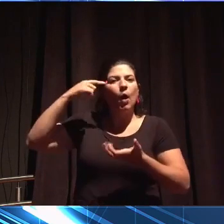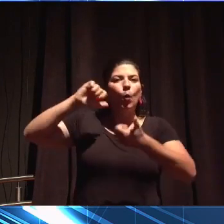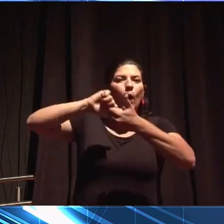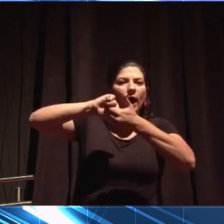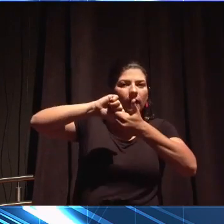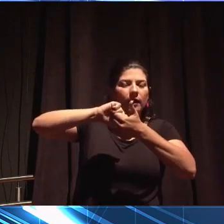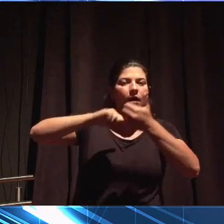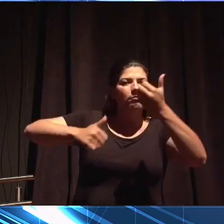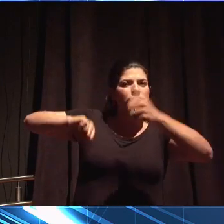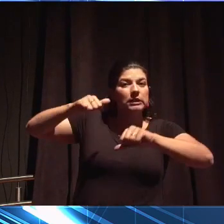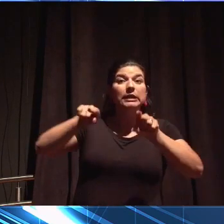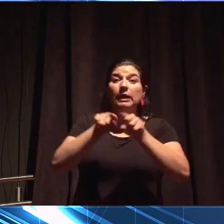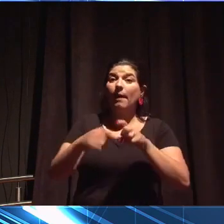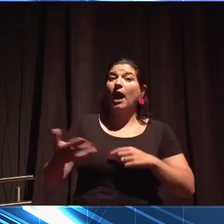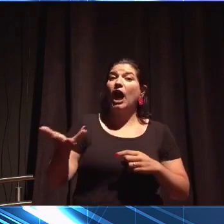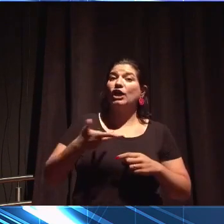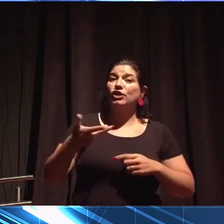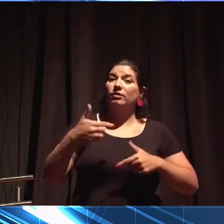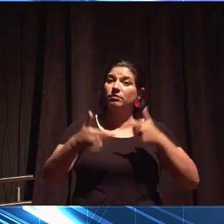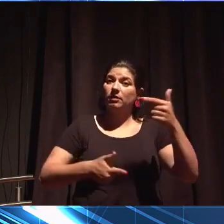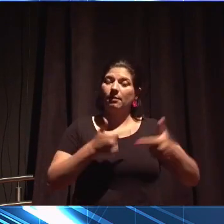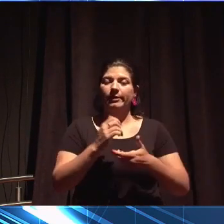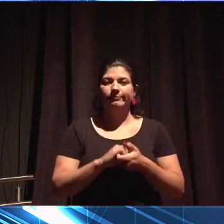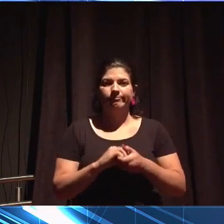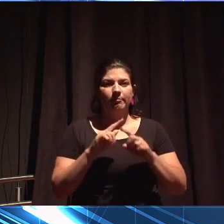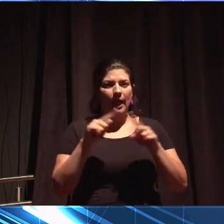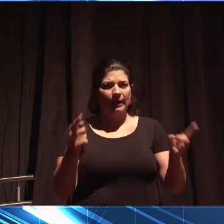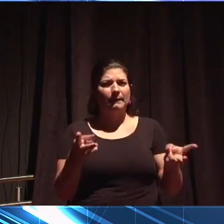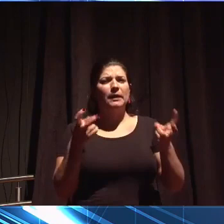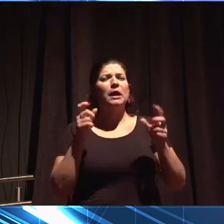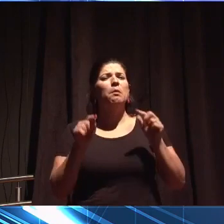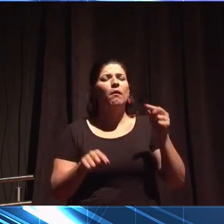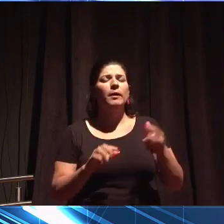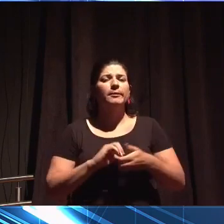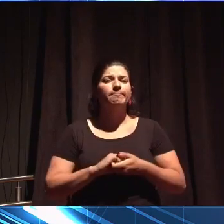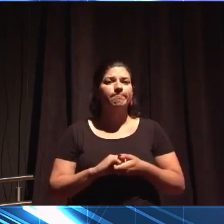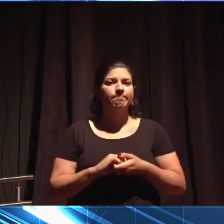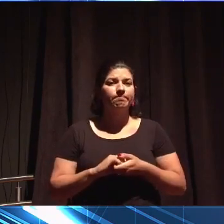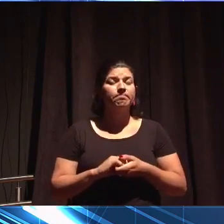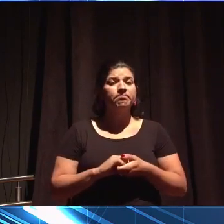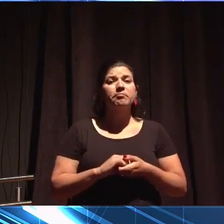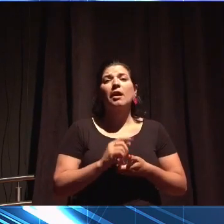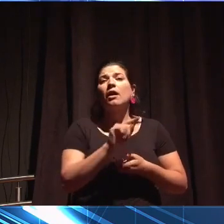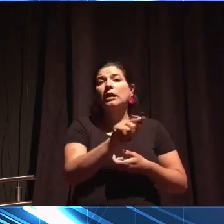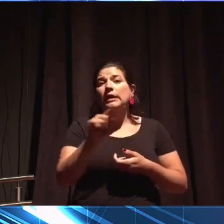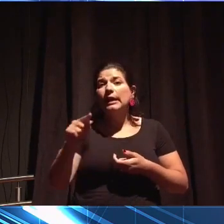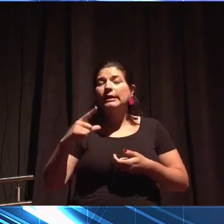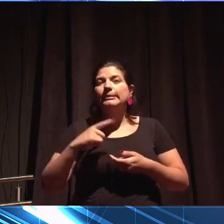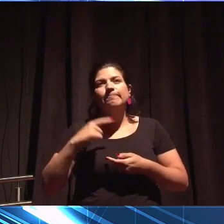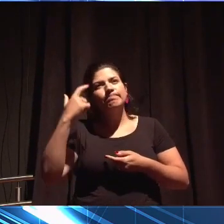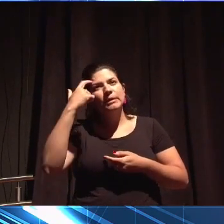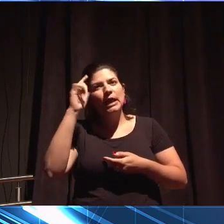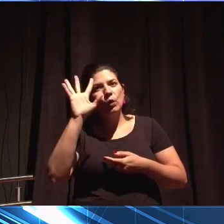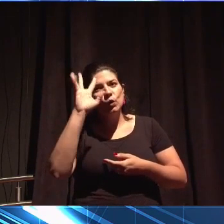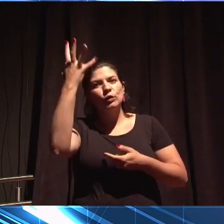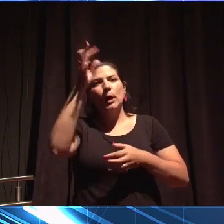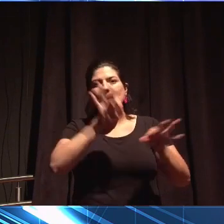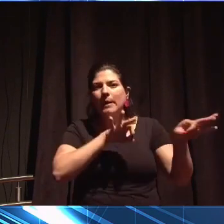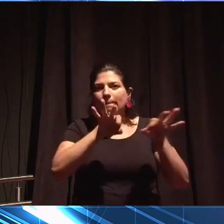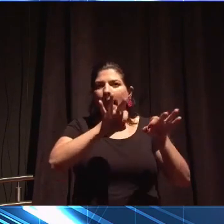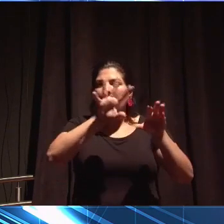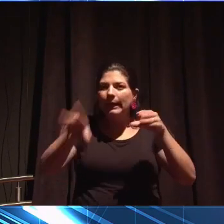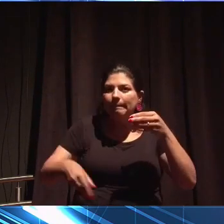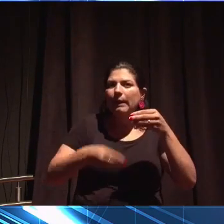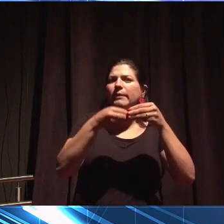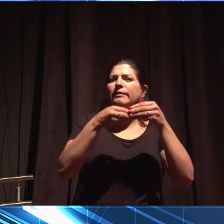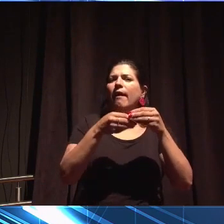qualidade e de agilidade. Mas, assim, percebe, quem que nesse fluxo todo aí, entre fazer o desenho da solução e implementar isso